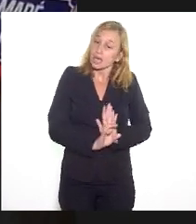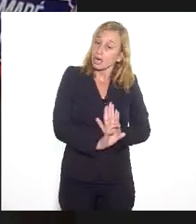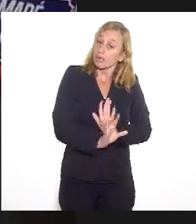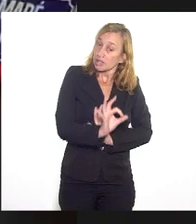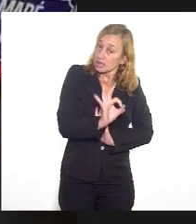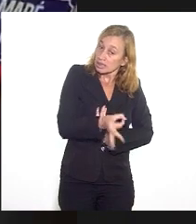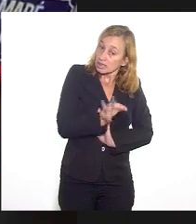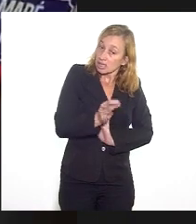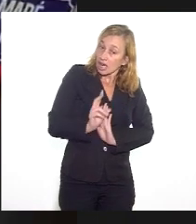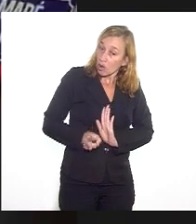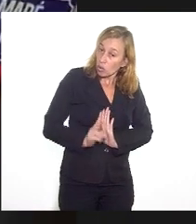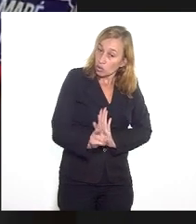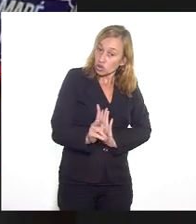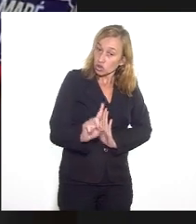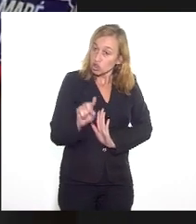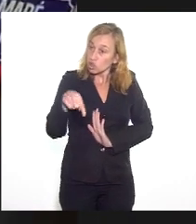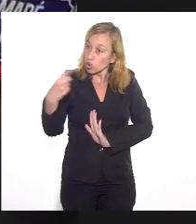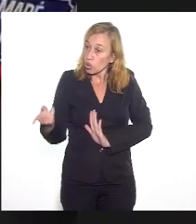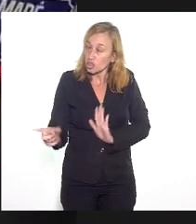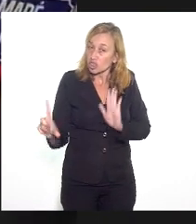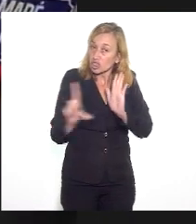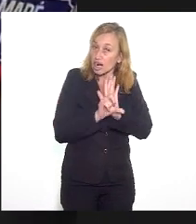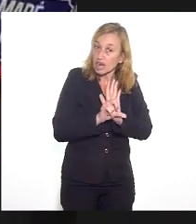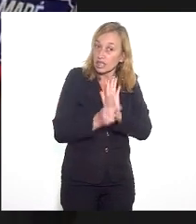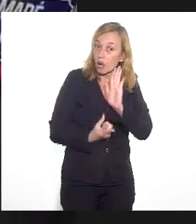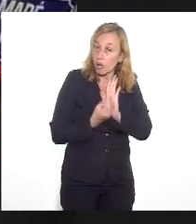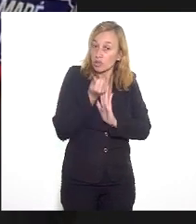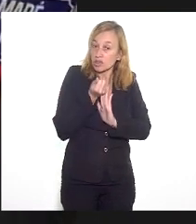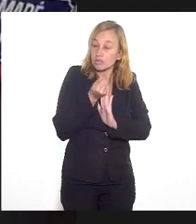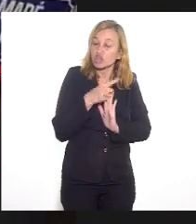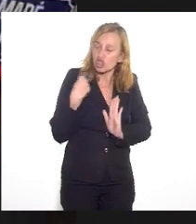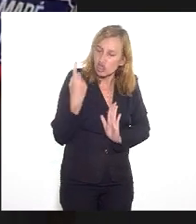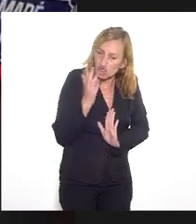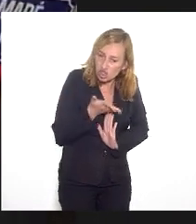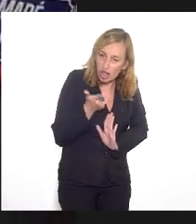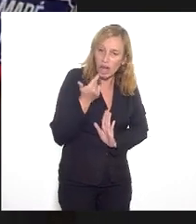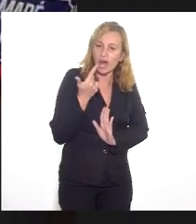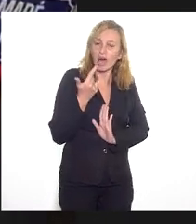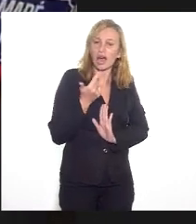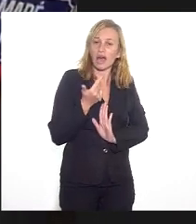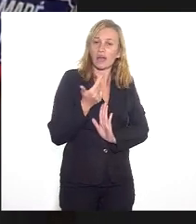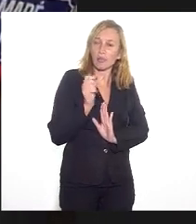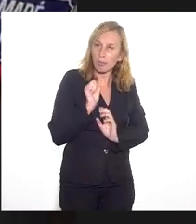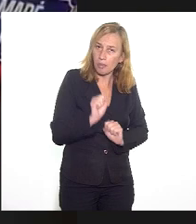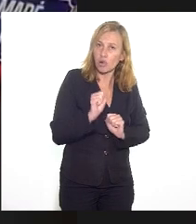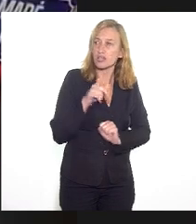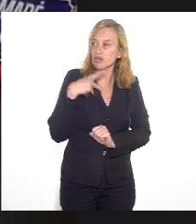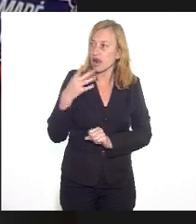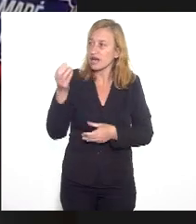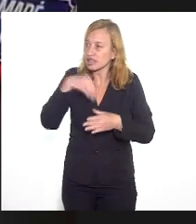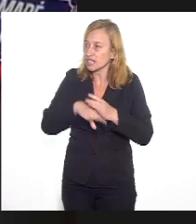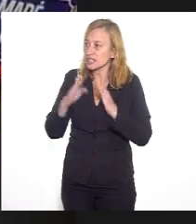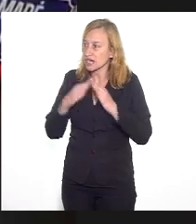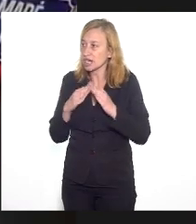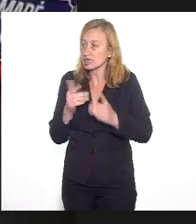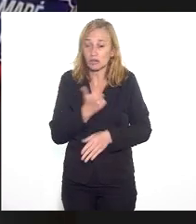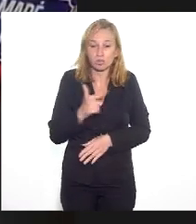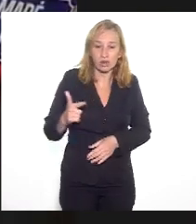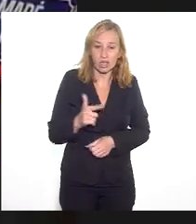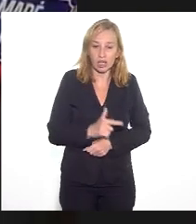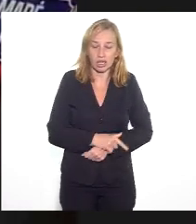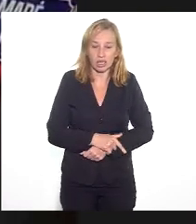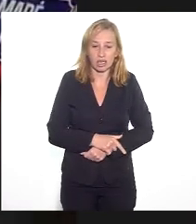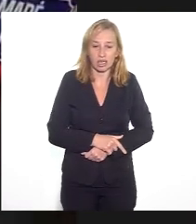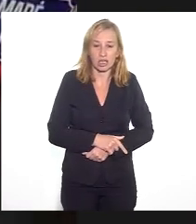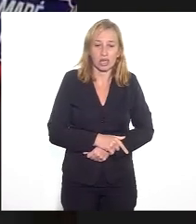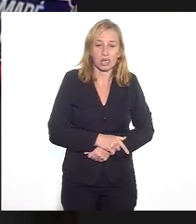inclusive, a continuidade de outras leis orçamentárias que a gente já pôde vislumbrar aqui dentro dessa casa. Então, não há, ainda